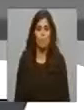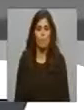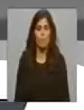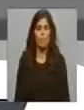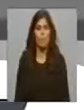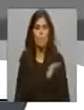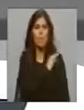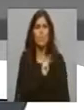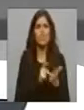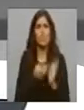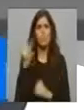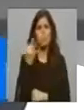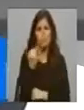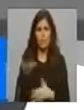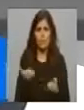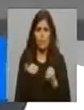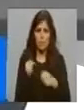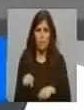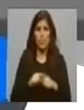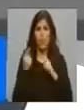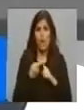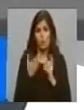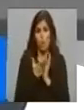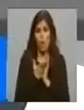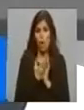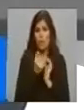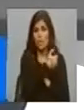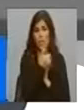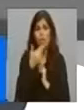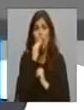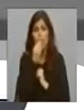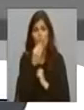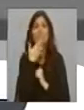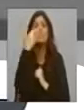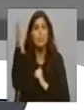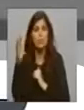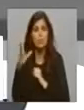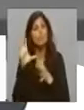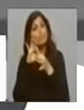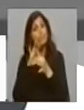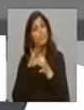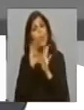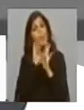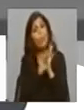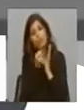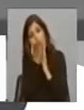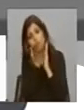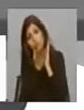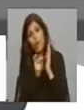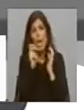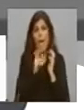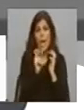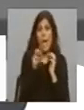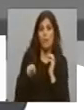A Faculdade de Engenharia do Porto recebeu neste ano letivo 500 alunos estrangeiros ao abrigo dos diversos programas Erasmus. Trata-se de